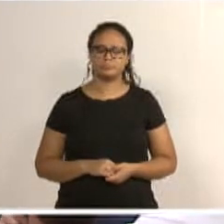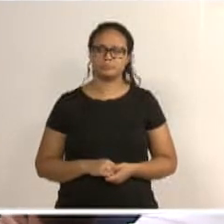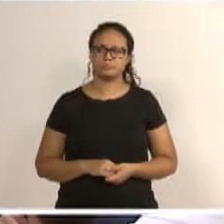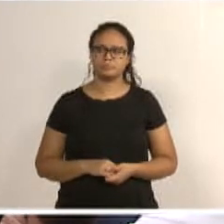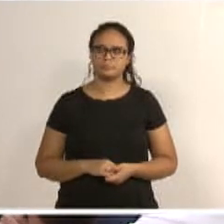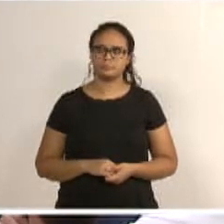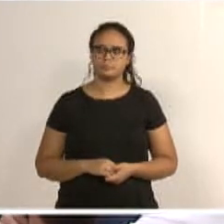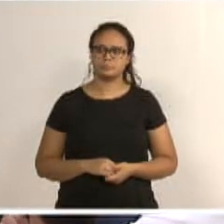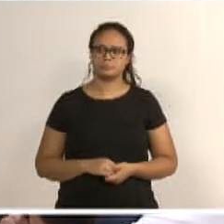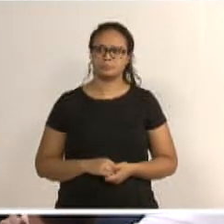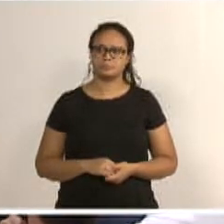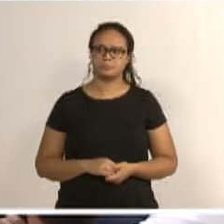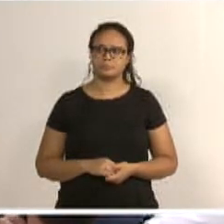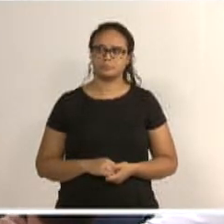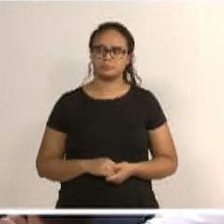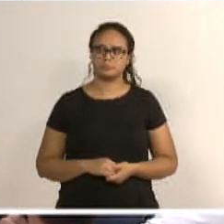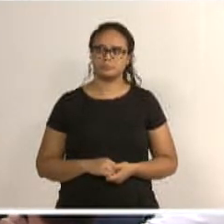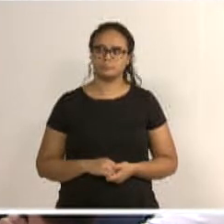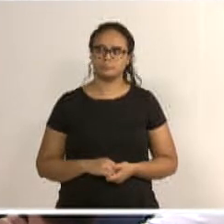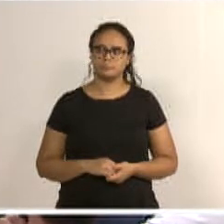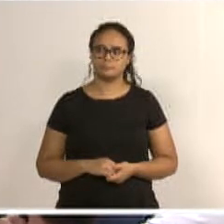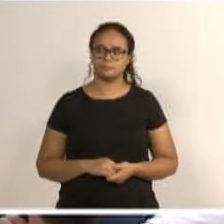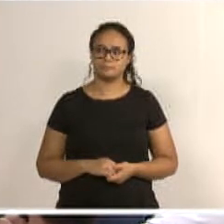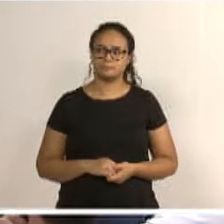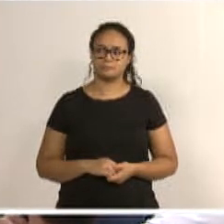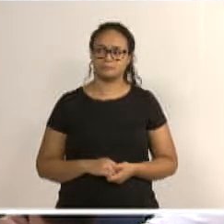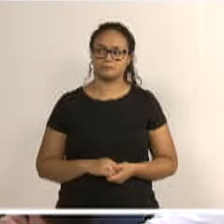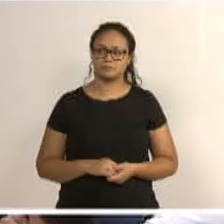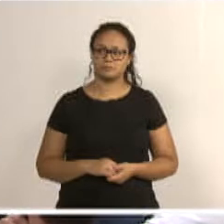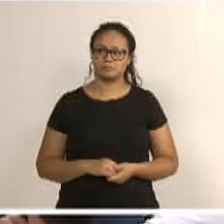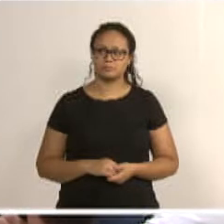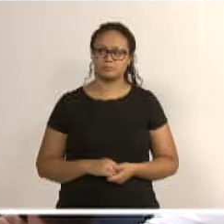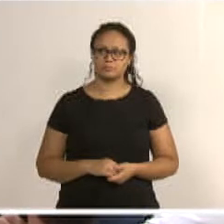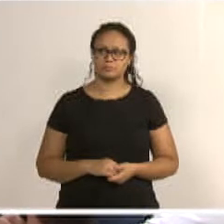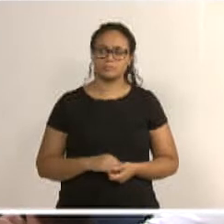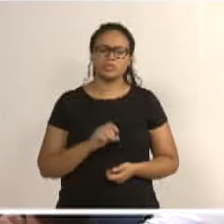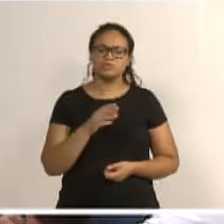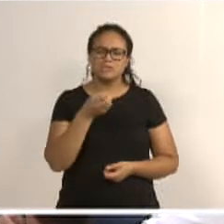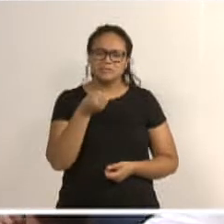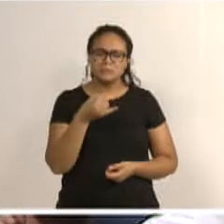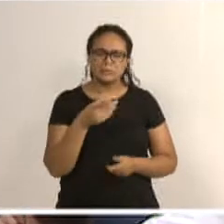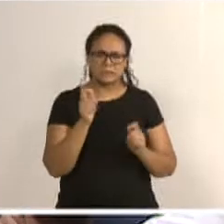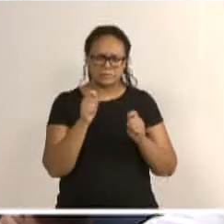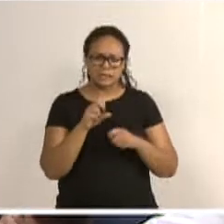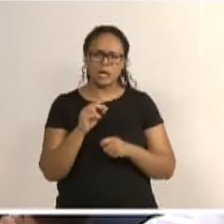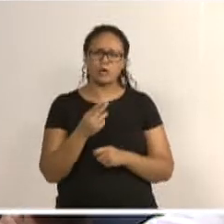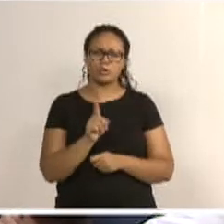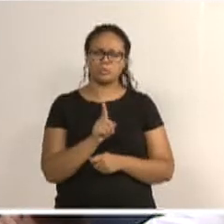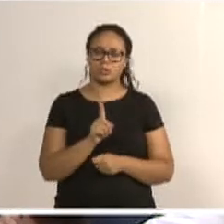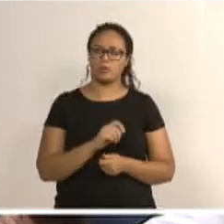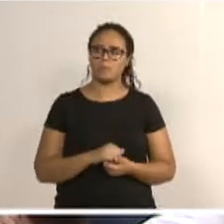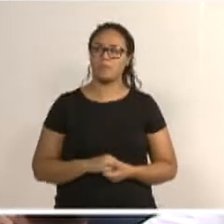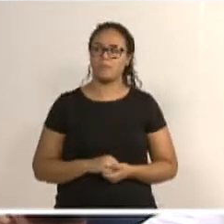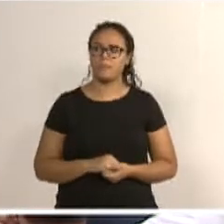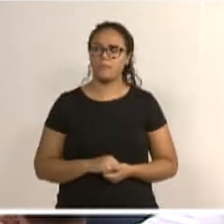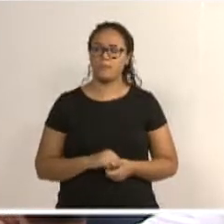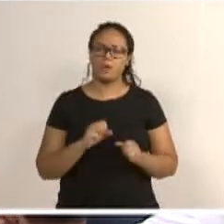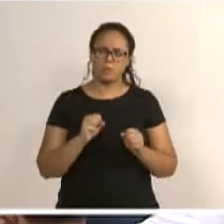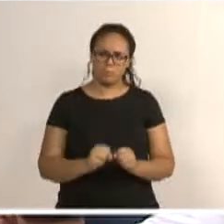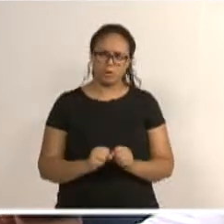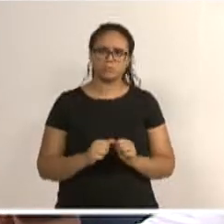Oi, não, aí vai confundir. Vamos vamos falando, só dar essa explicação para ele se é possível, para nós ir tocando. Pode usar